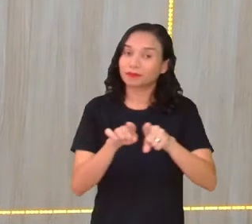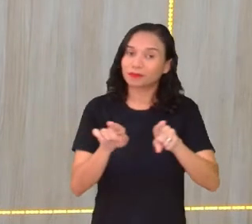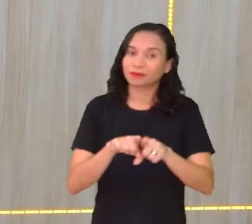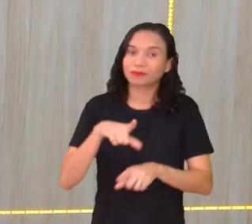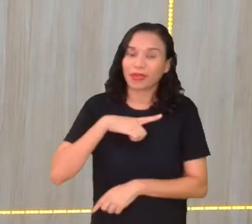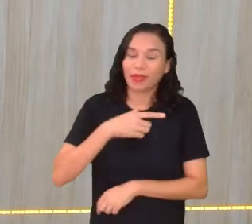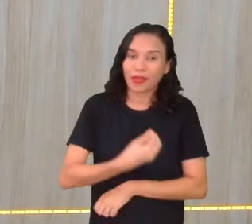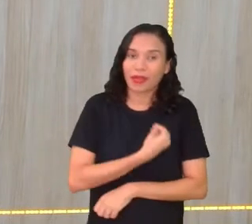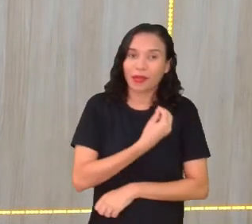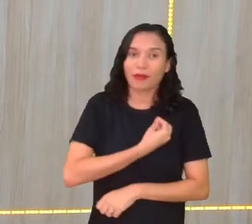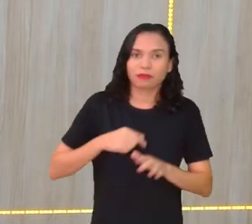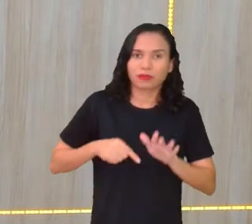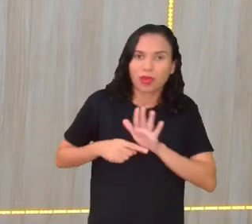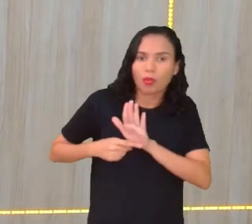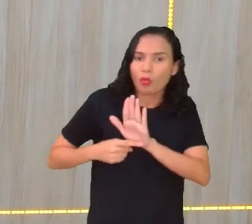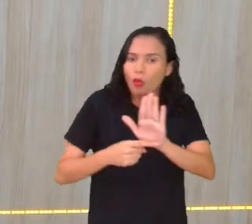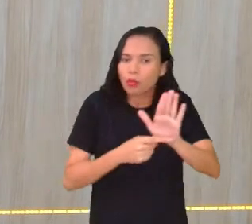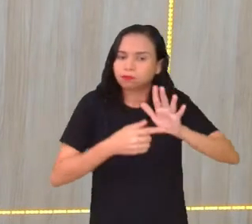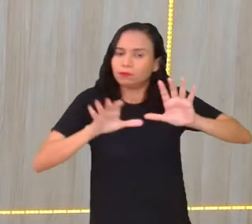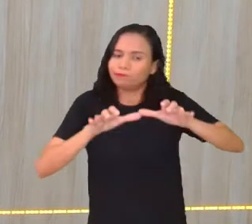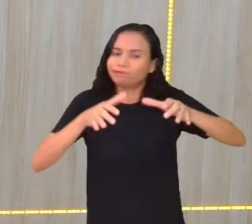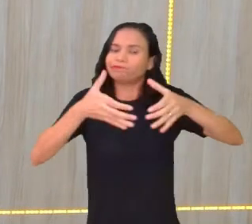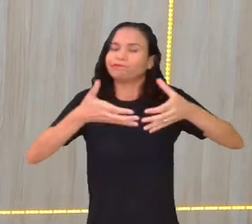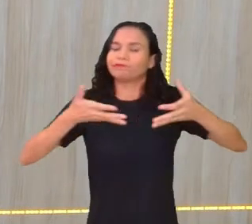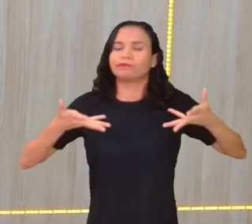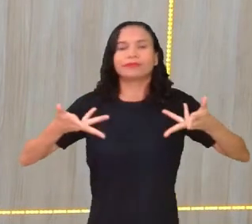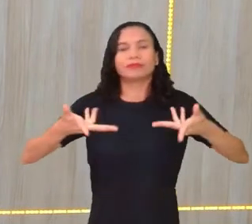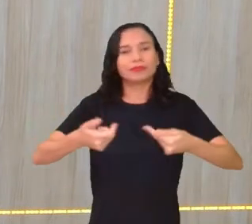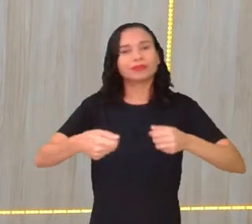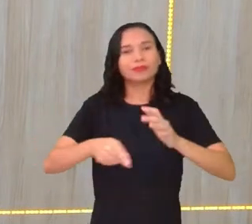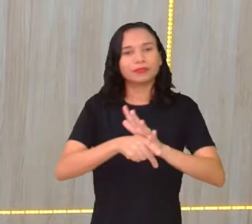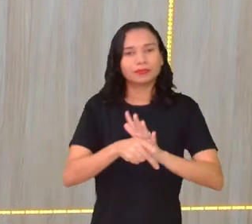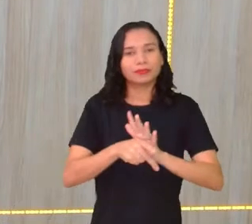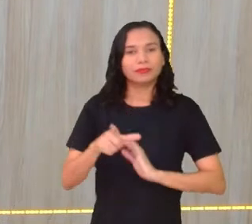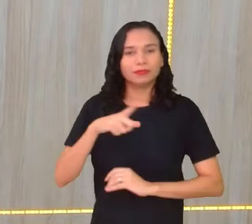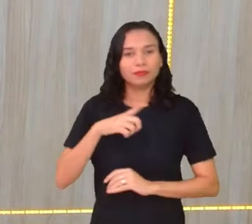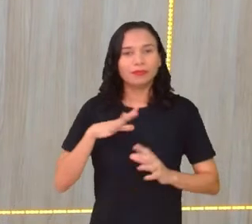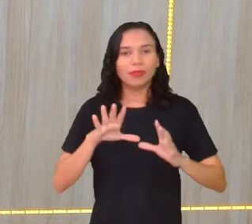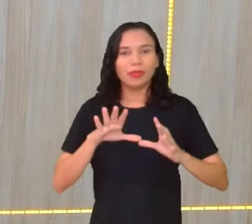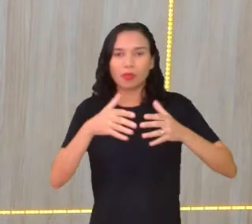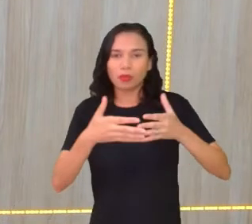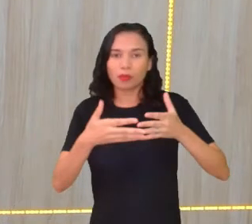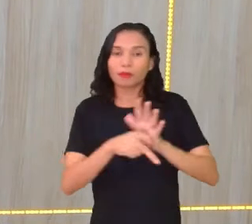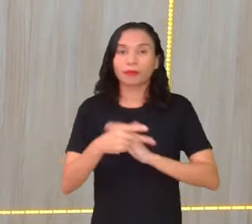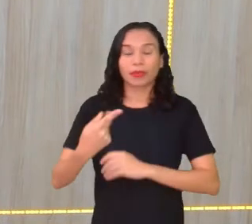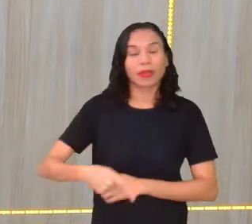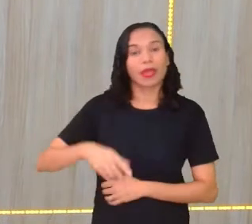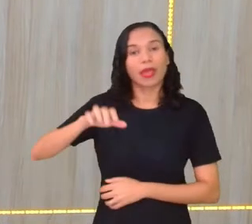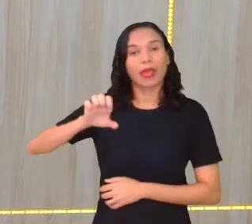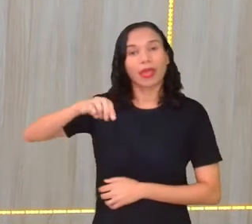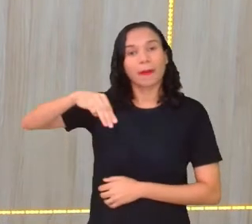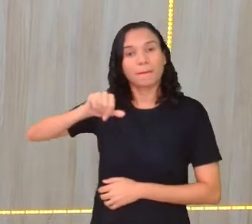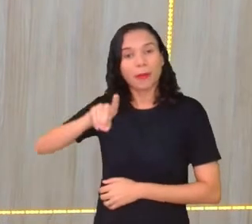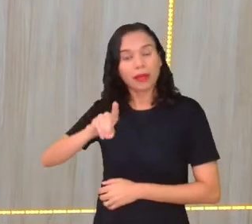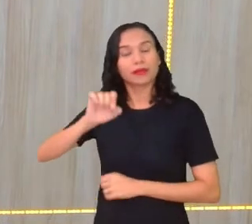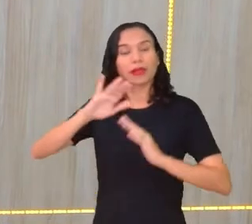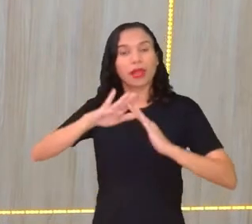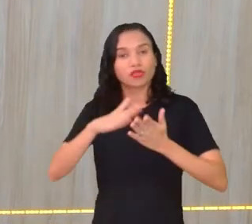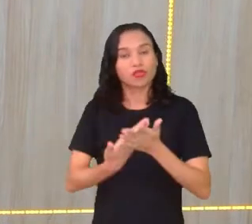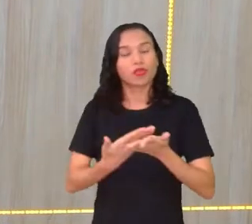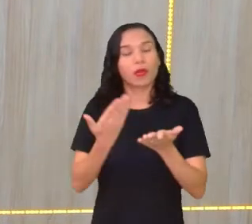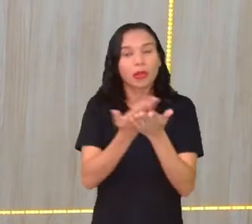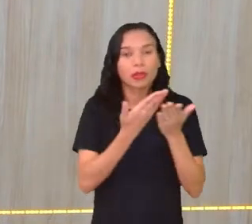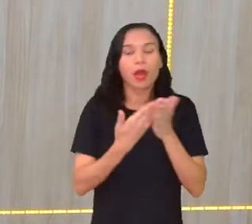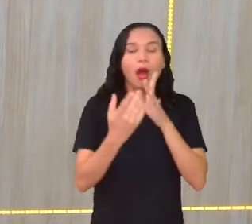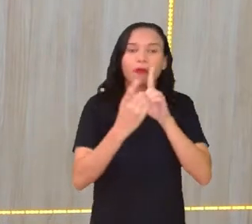a ajuda de toda uma equipe maravilhosa. Né? Desde a própria equipe, né, da EMAD, a Escola Municipal para Aulas